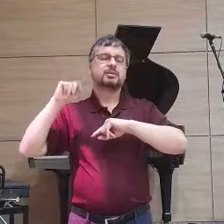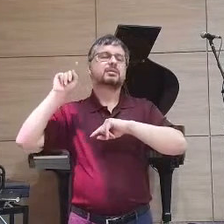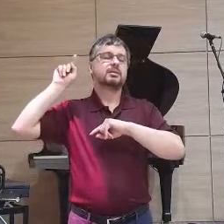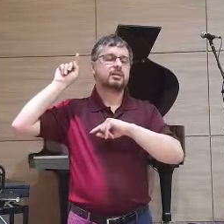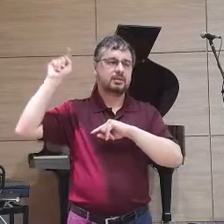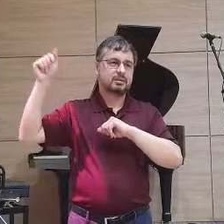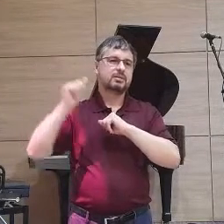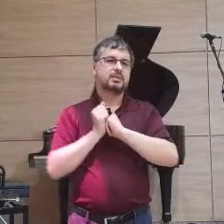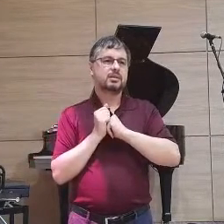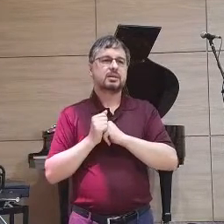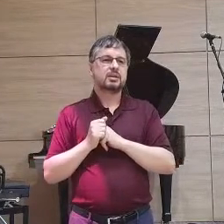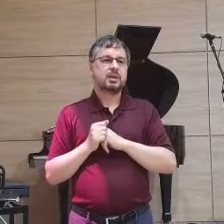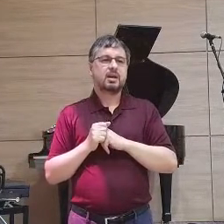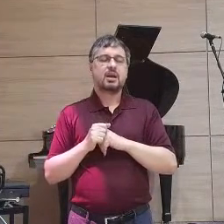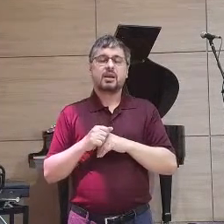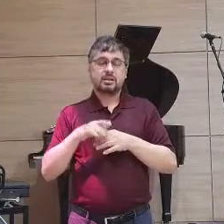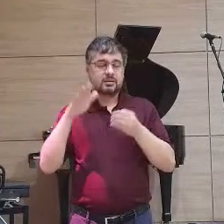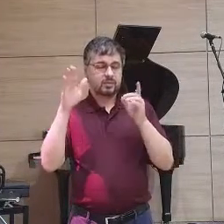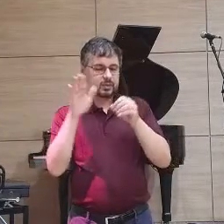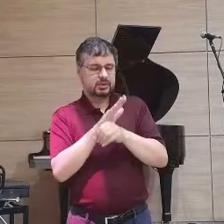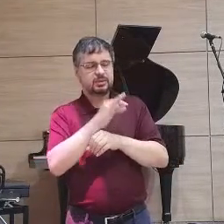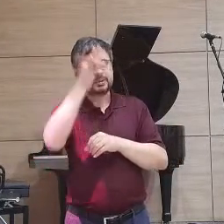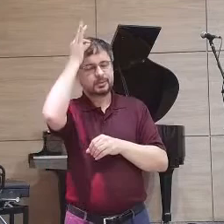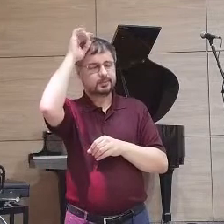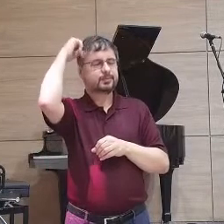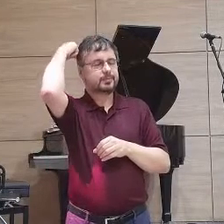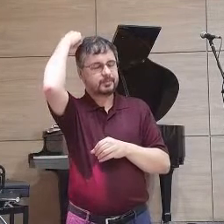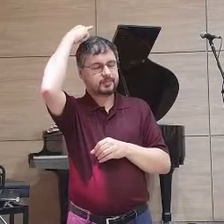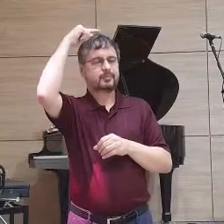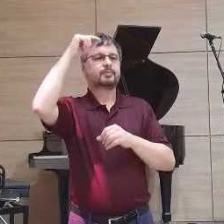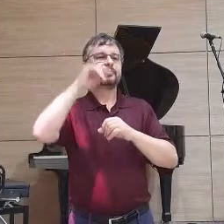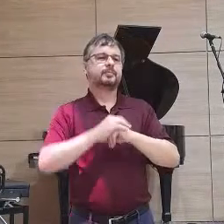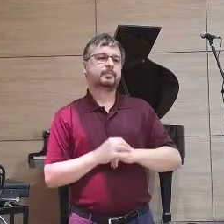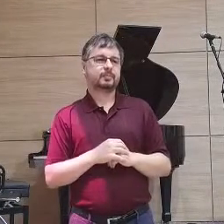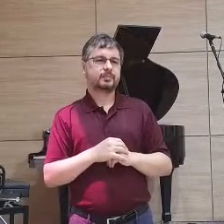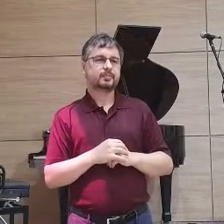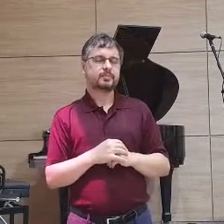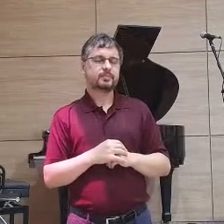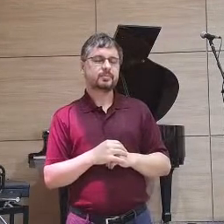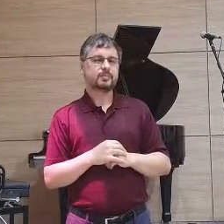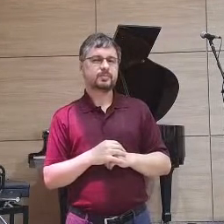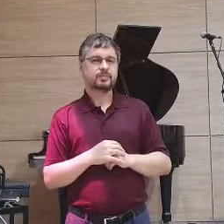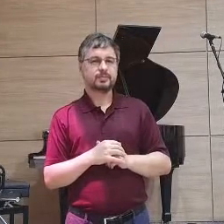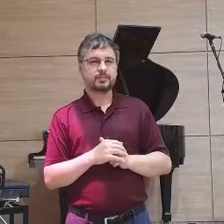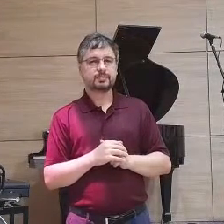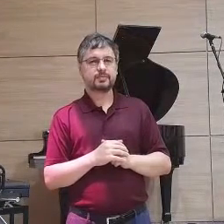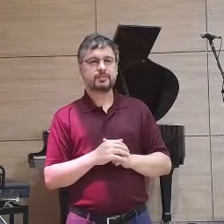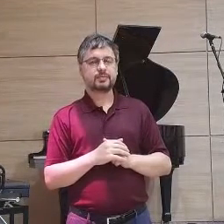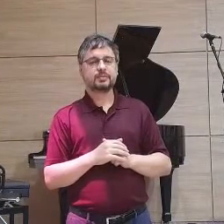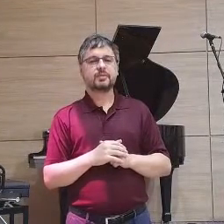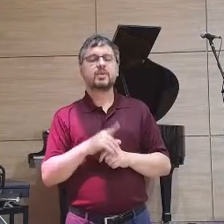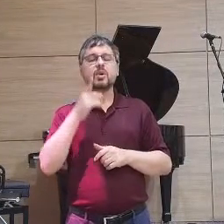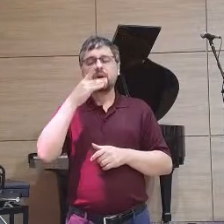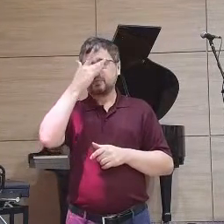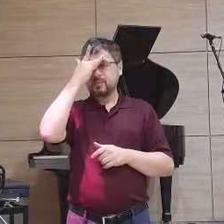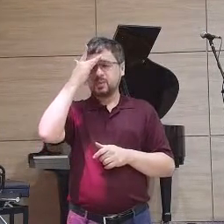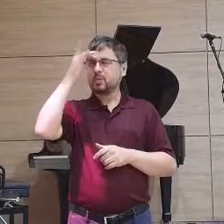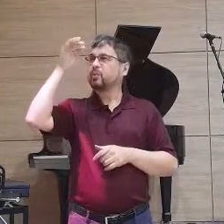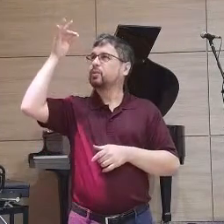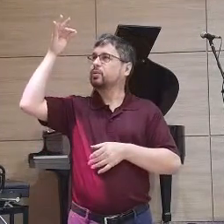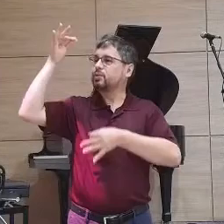que têm oportunidade de ser cheio do espírito santo é isso aí e onde o